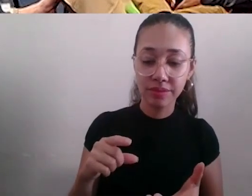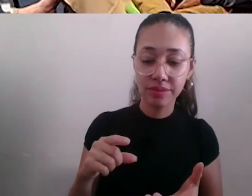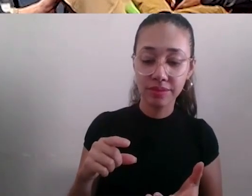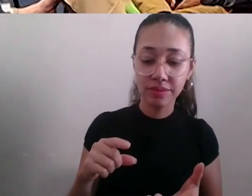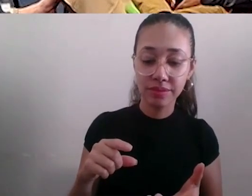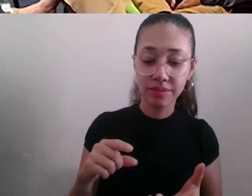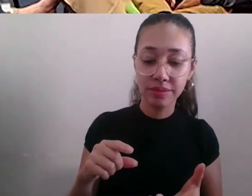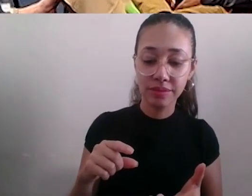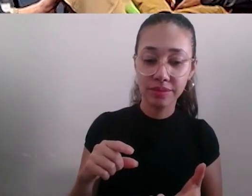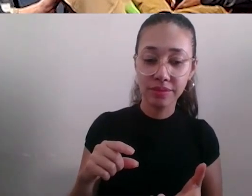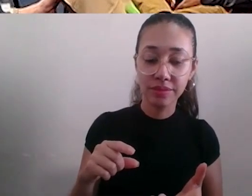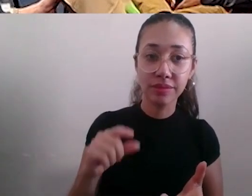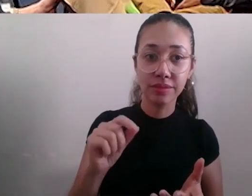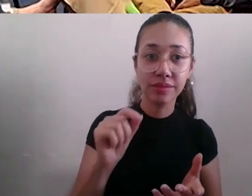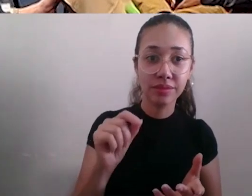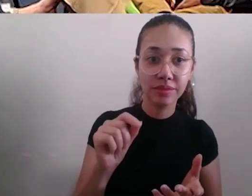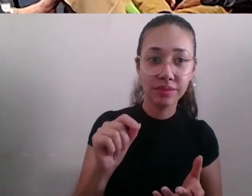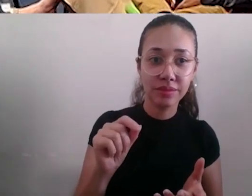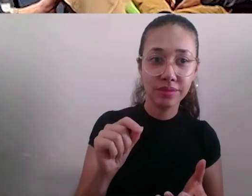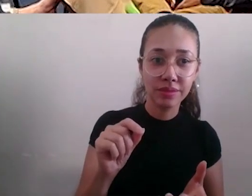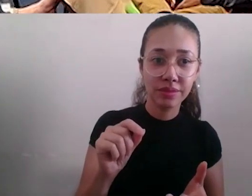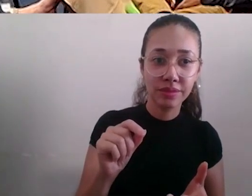o ateliê do sujeito.